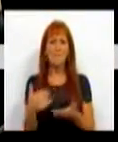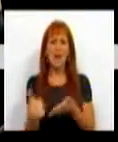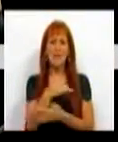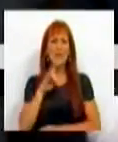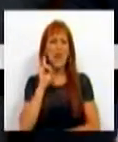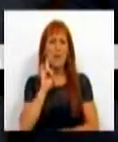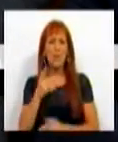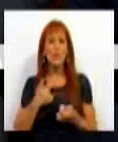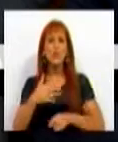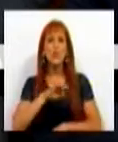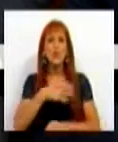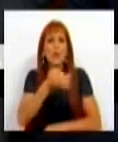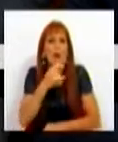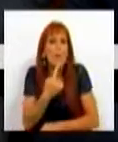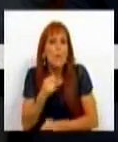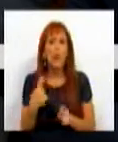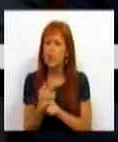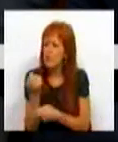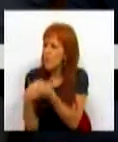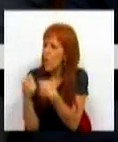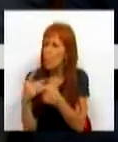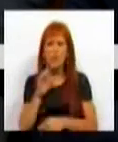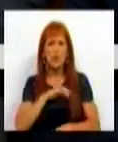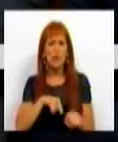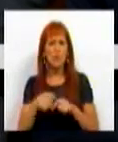Mas há mais um dado que é importante. Os senhores falam tanto dos bens transacionáveis.